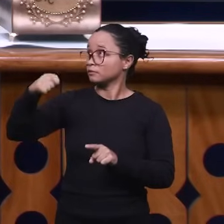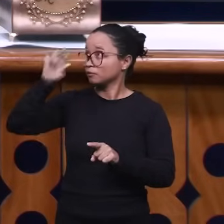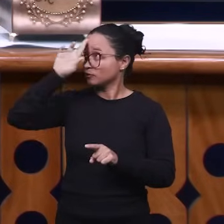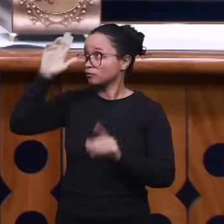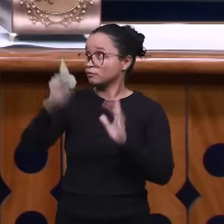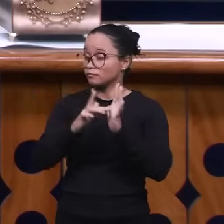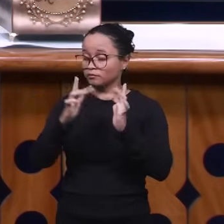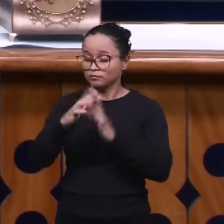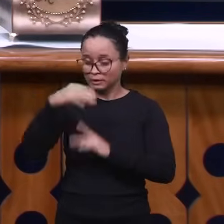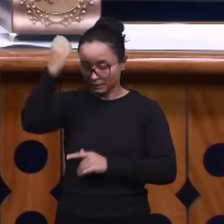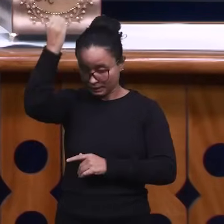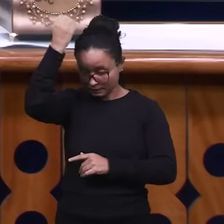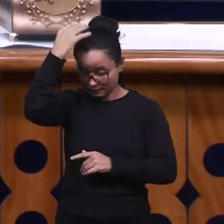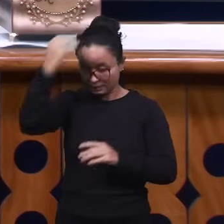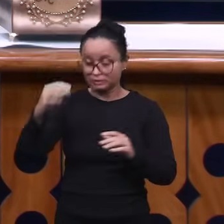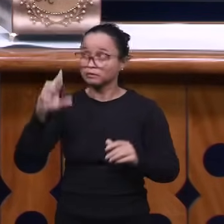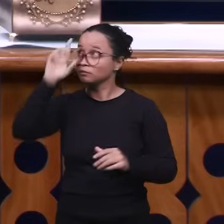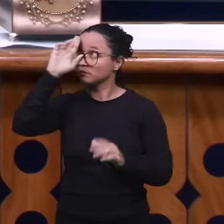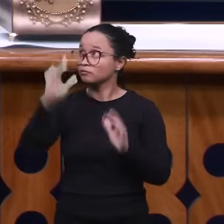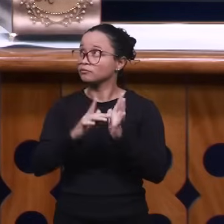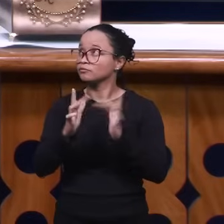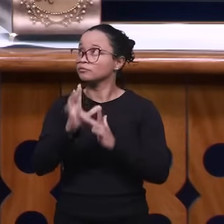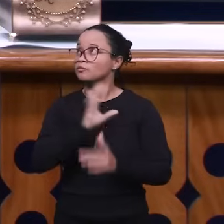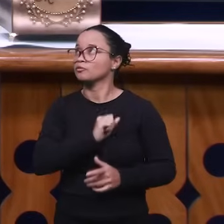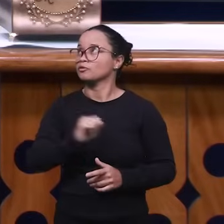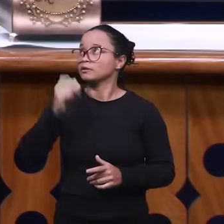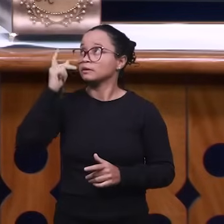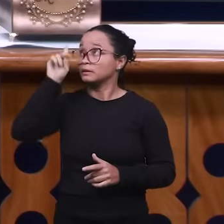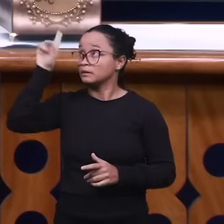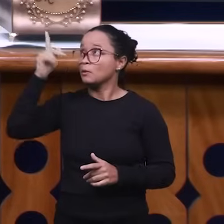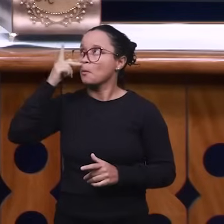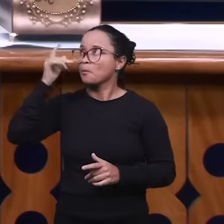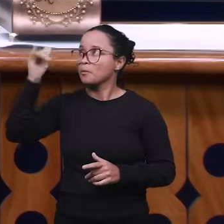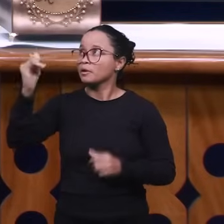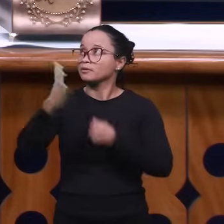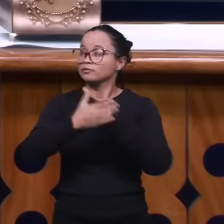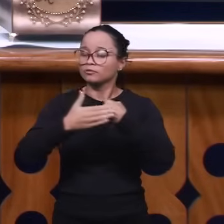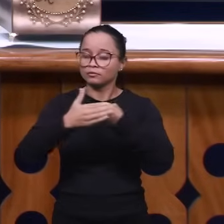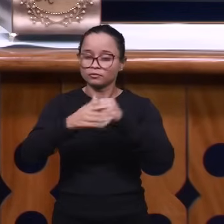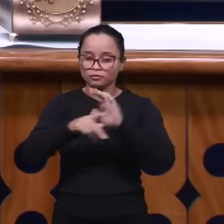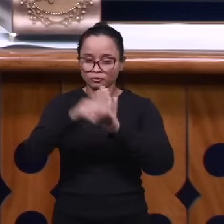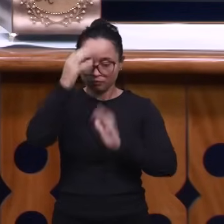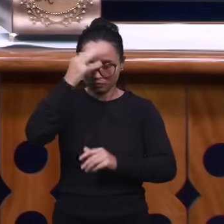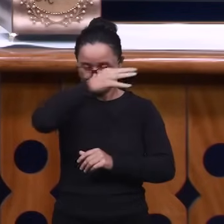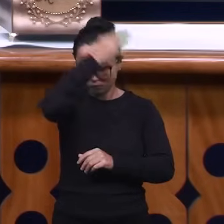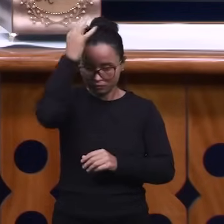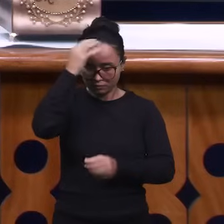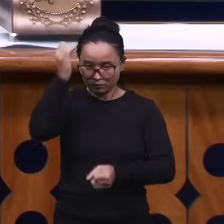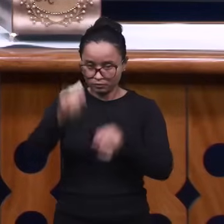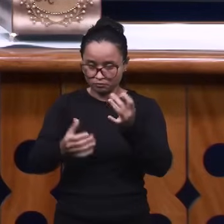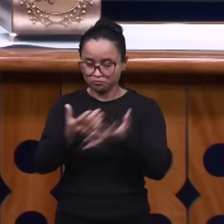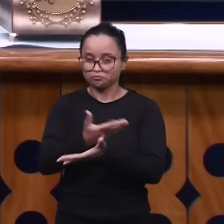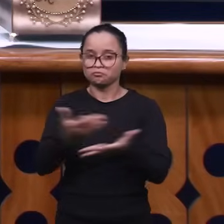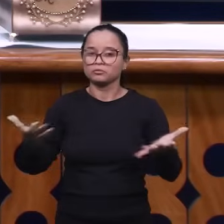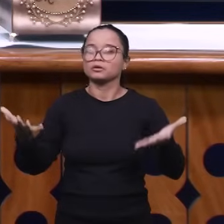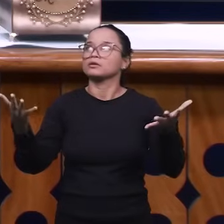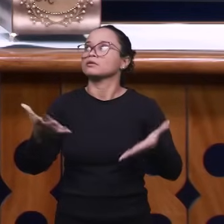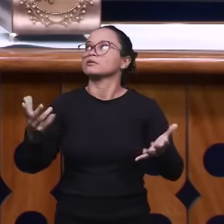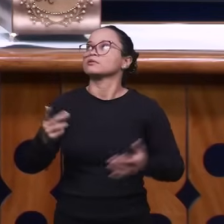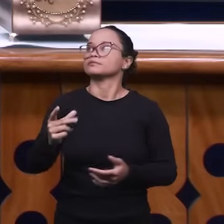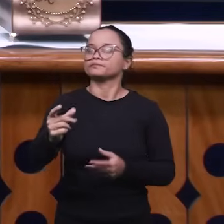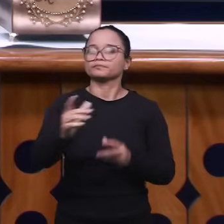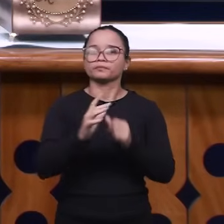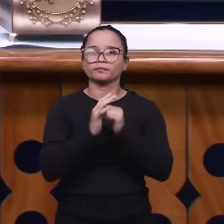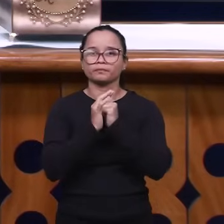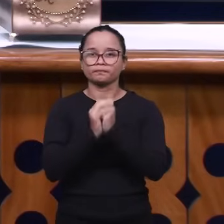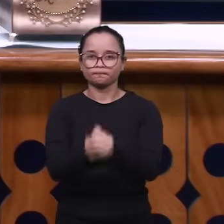Jesus dizemos que a graça do Senhor Jesus, o amor de Deus nosso Pai e a consolação do Espírito Santo seja com todos vós, agora